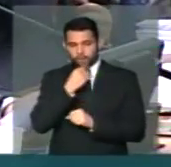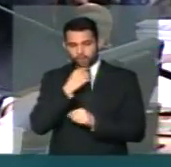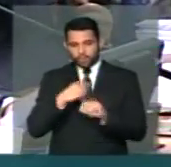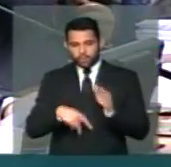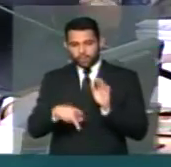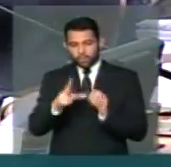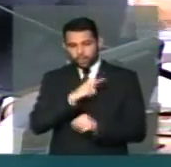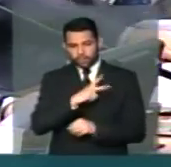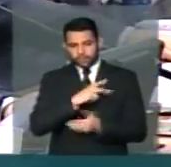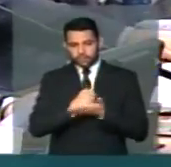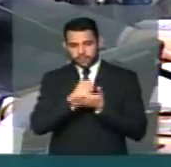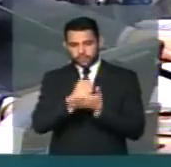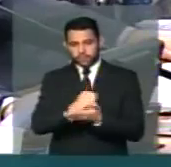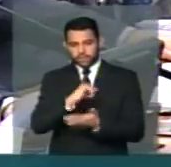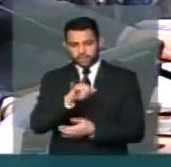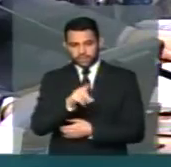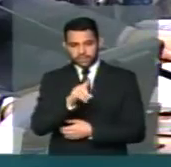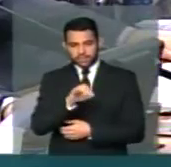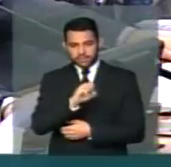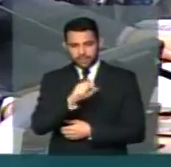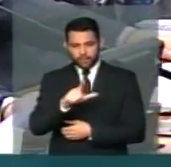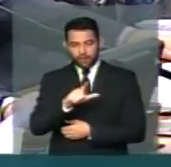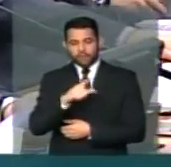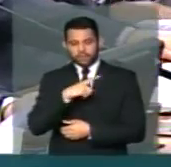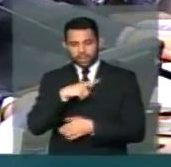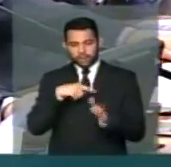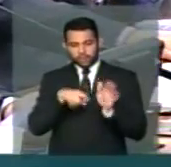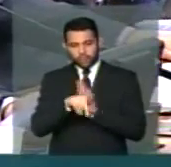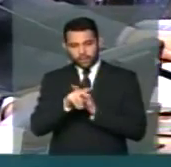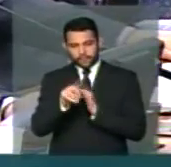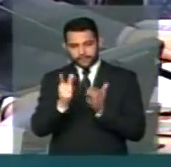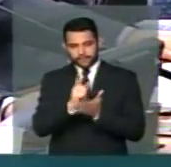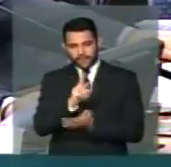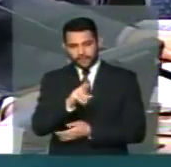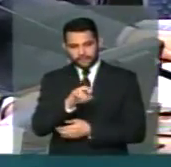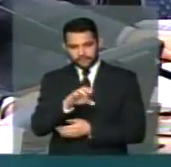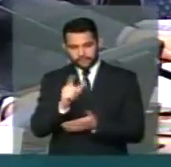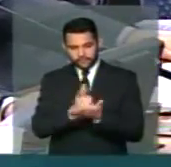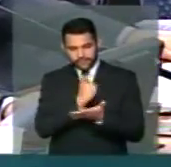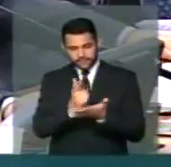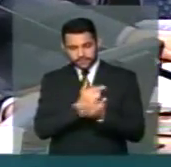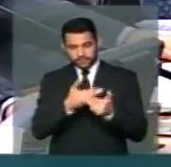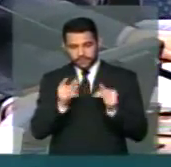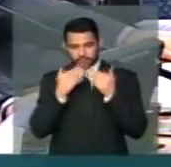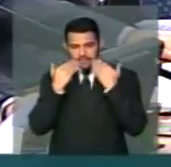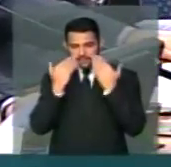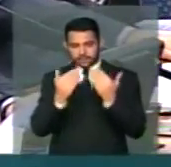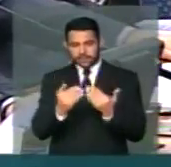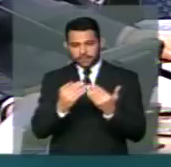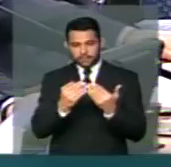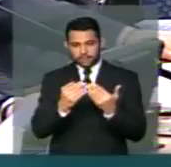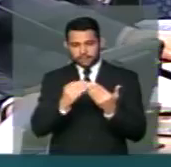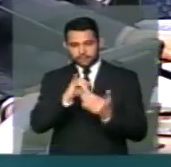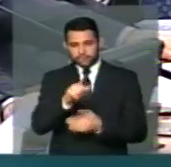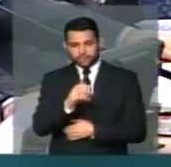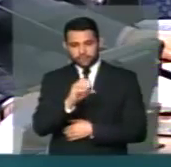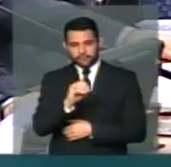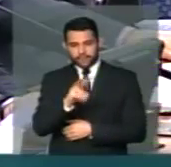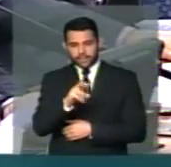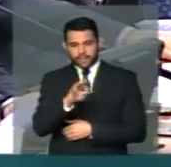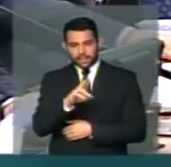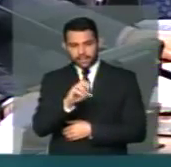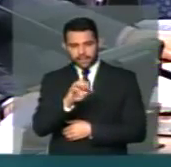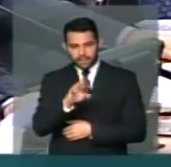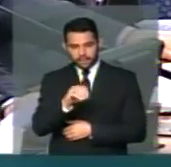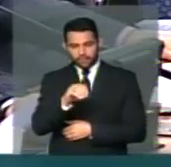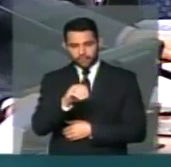mais detalhes sobre essa ajuda a Dirceu. De acordo com a reportagem na revista, o pedido de ajuda a Dirceu teria sido apresentado à UTC por João Vacari Neto,